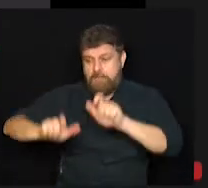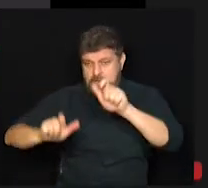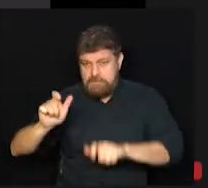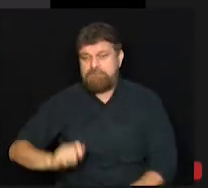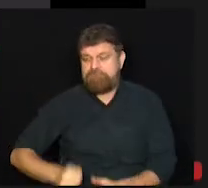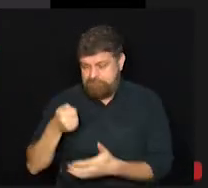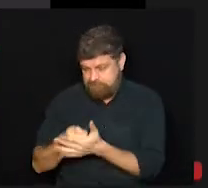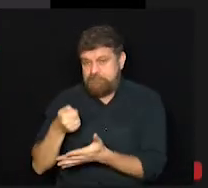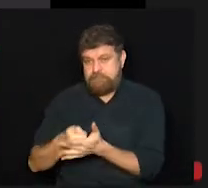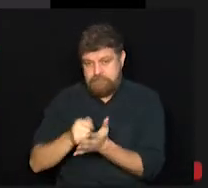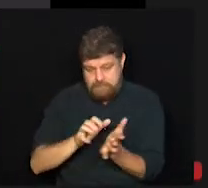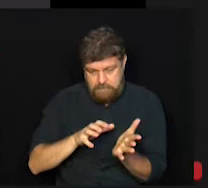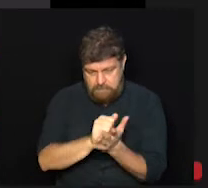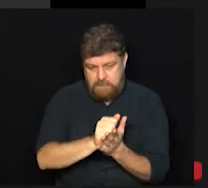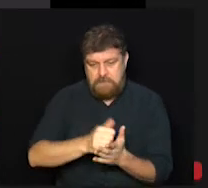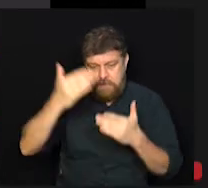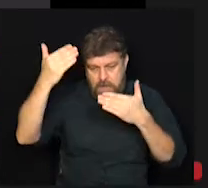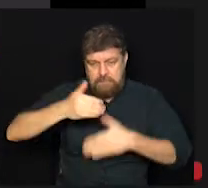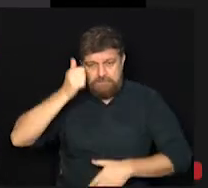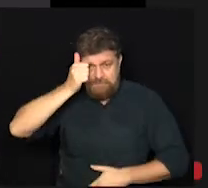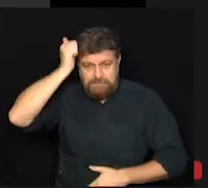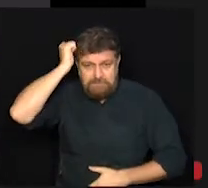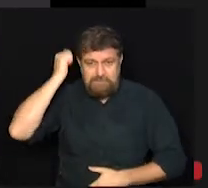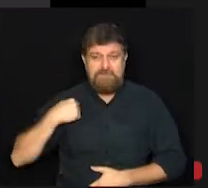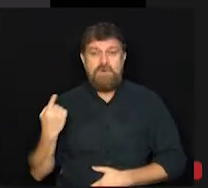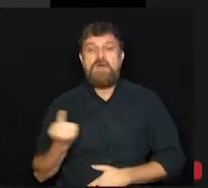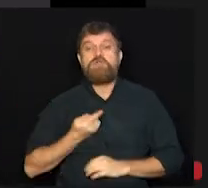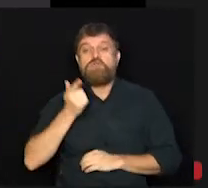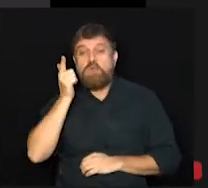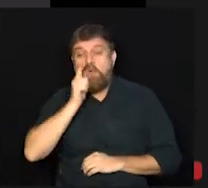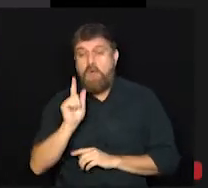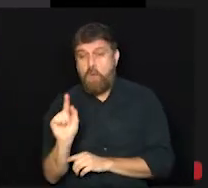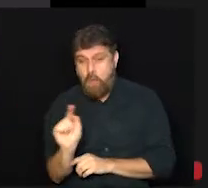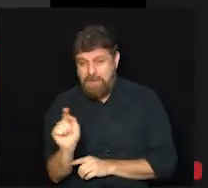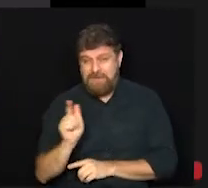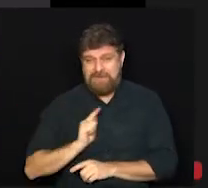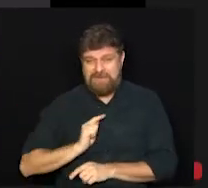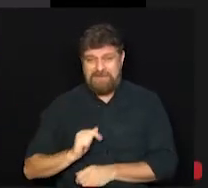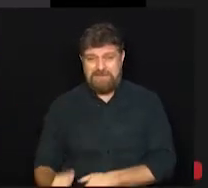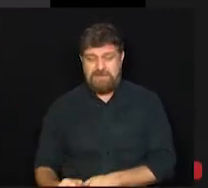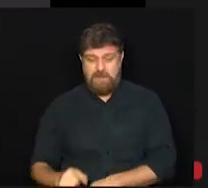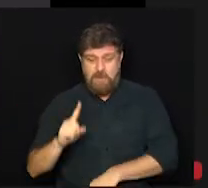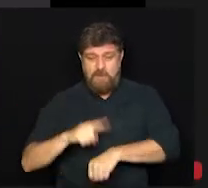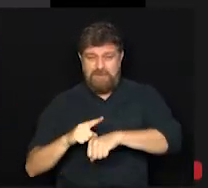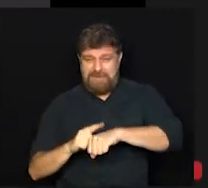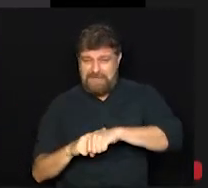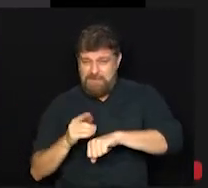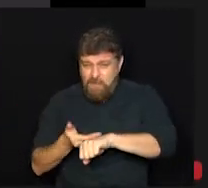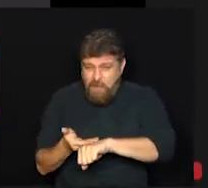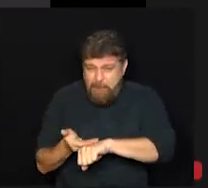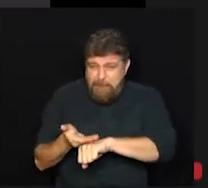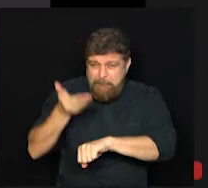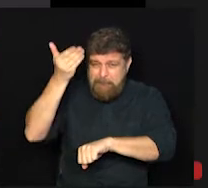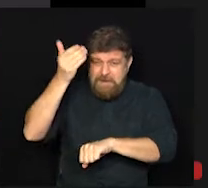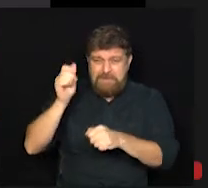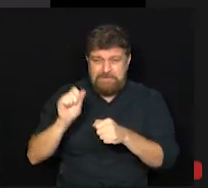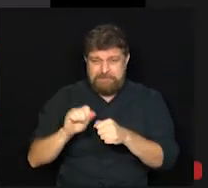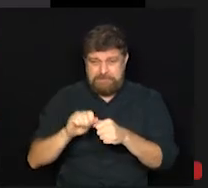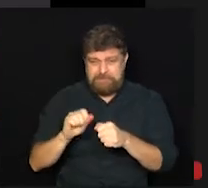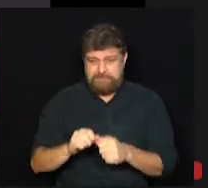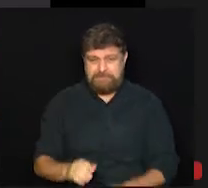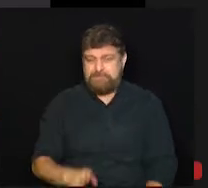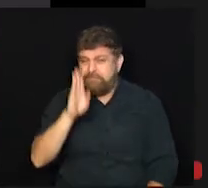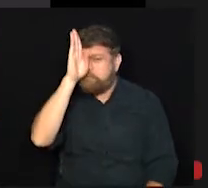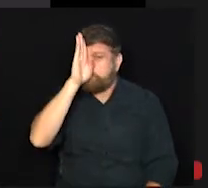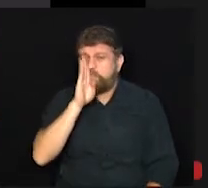dizer assim, de fazer o vestibular, e o que nós conseguimos foi, a gente ampliou o prazo de isenção e pudemos isentar